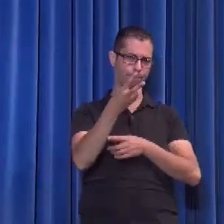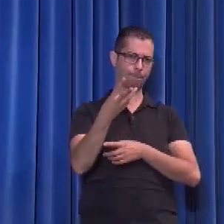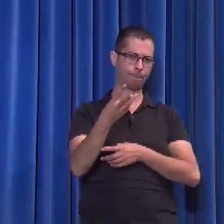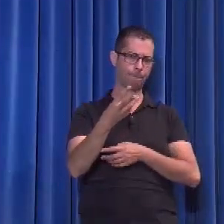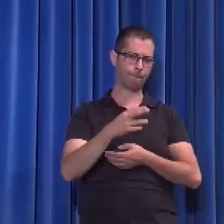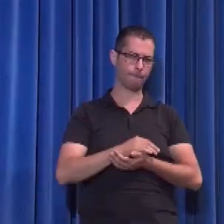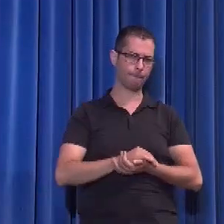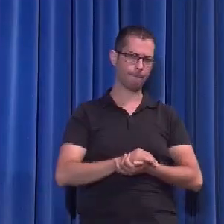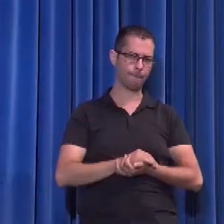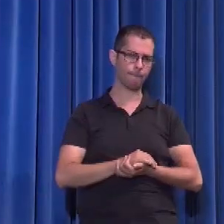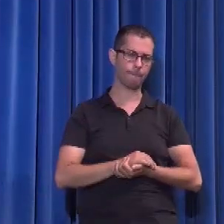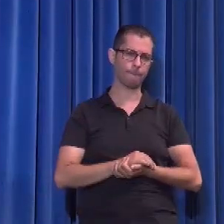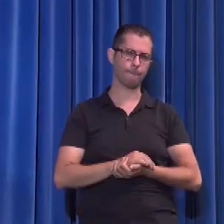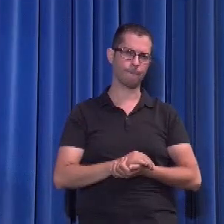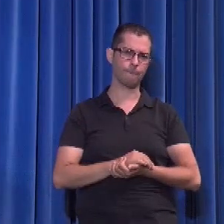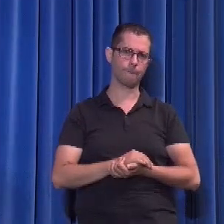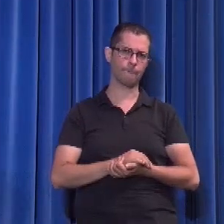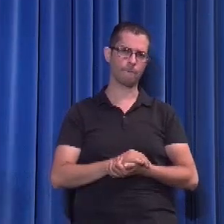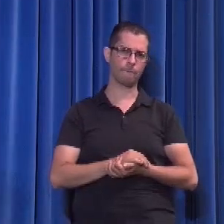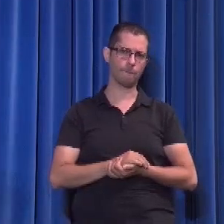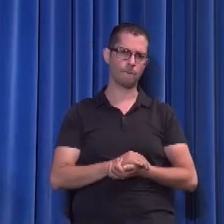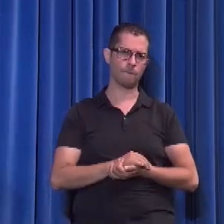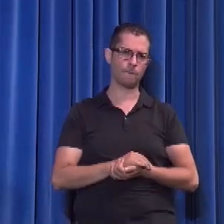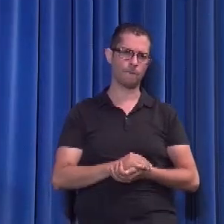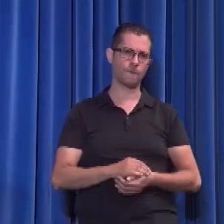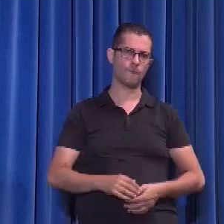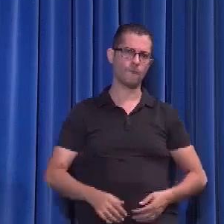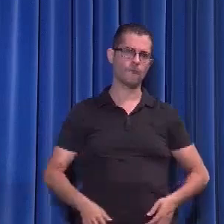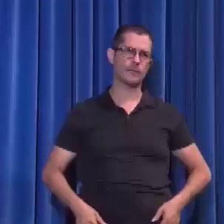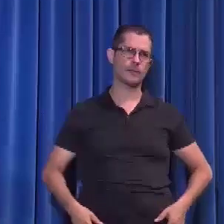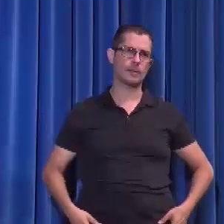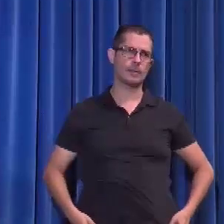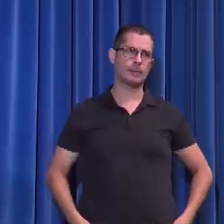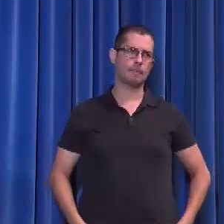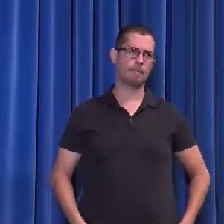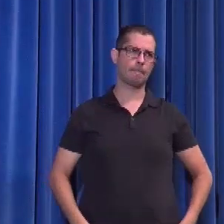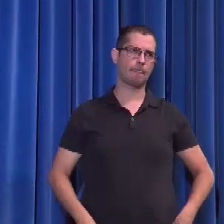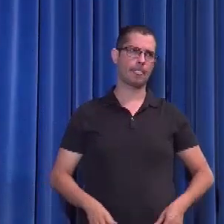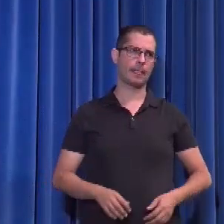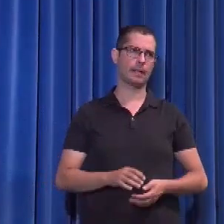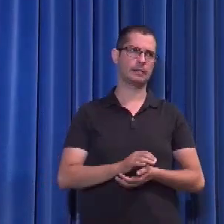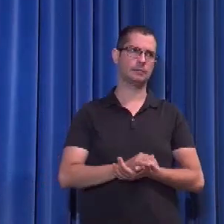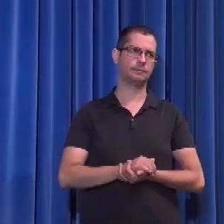Tiago. É esse? Esse é o 17. Pode ir para o 13.